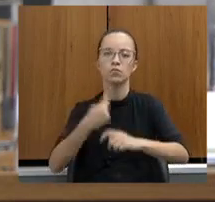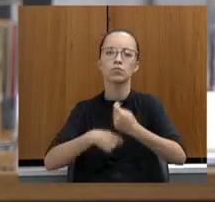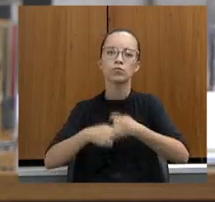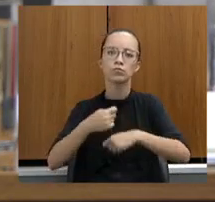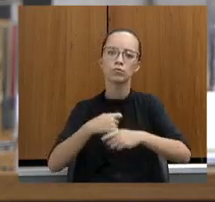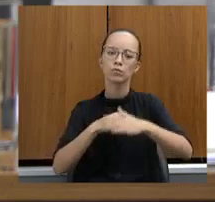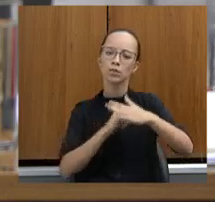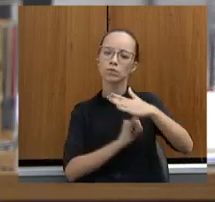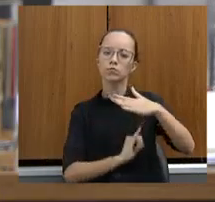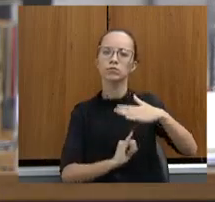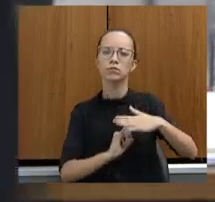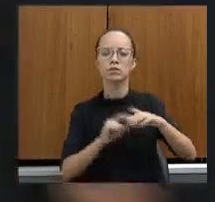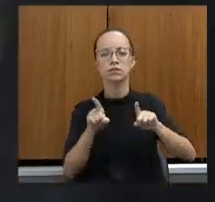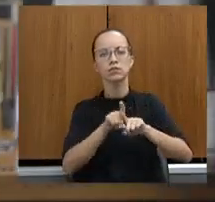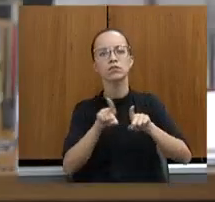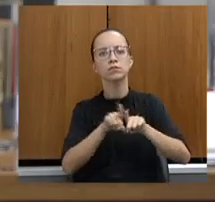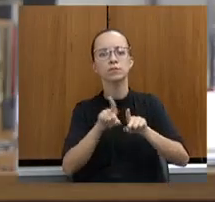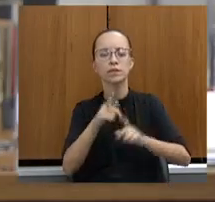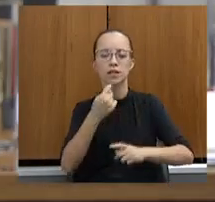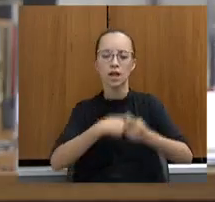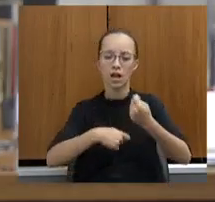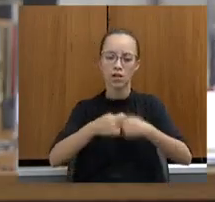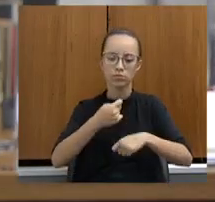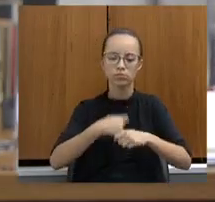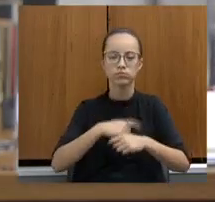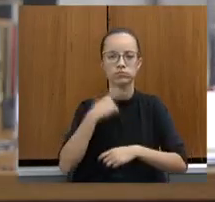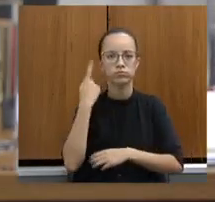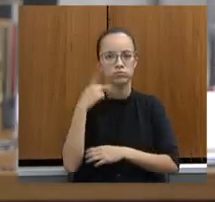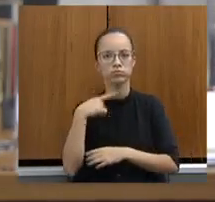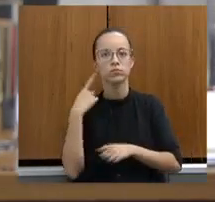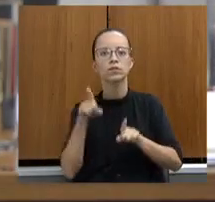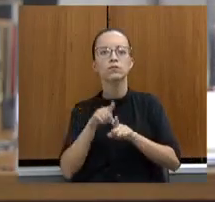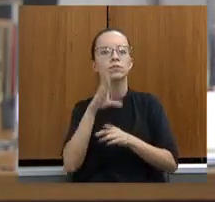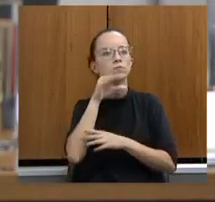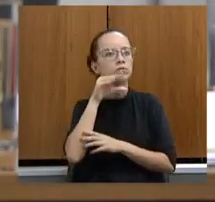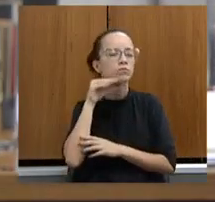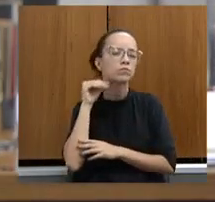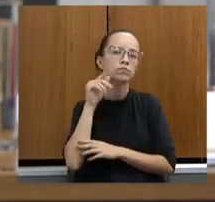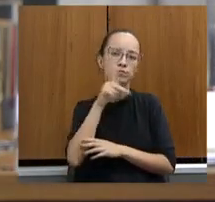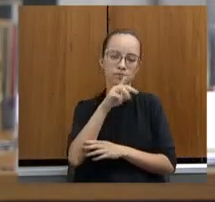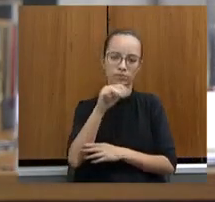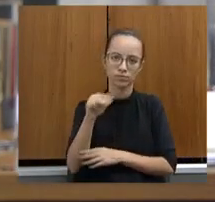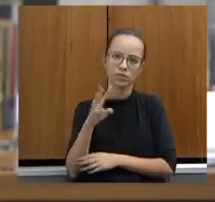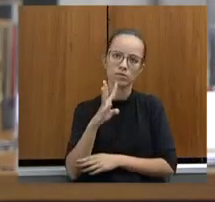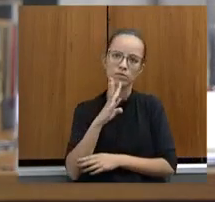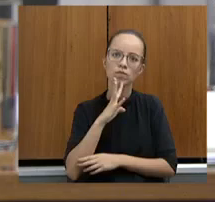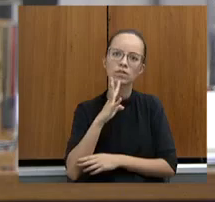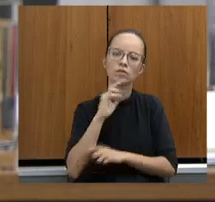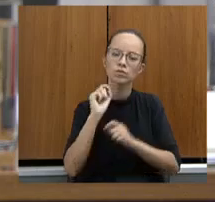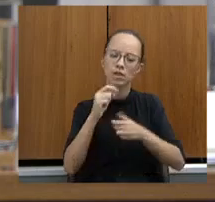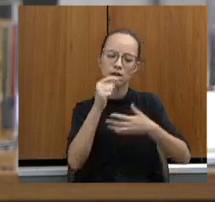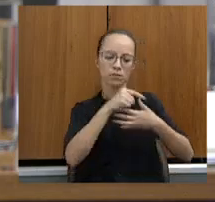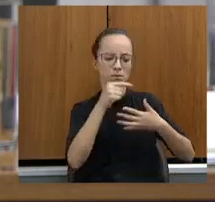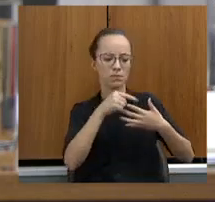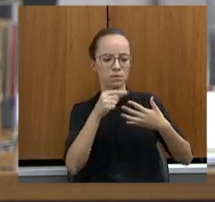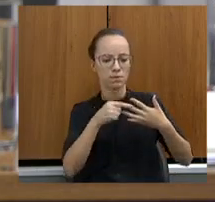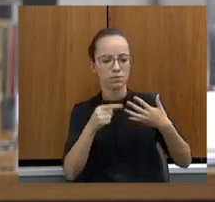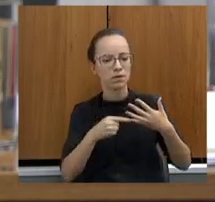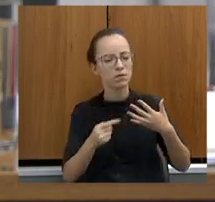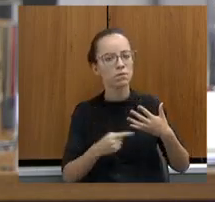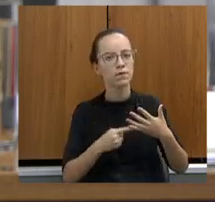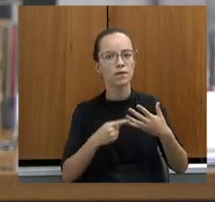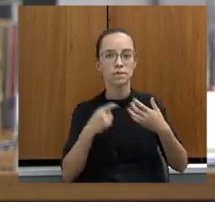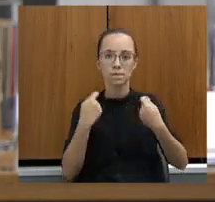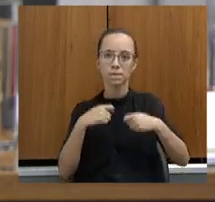de órgãos e instituições da administração pública e seus servidores civis e militares conheçam as medidas a serem implementadas